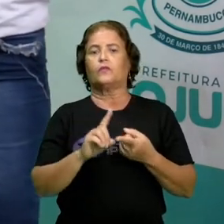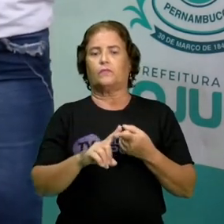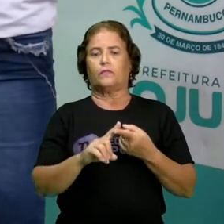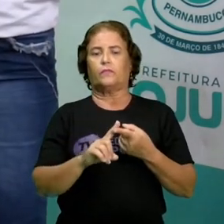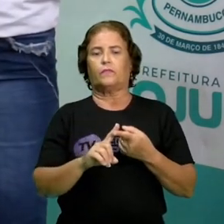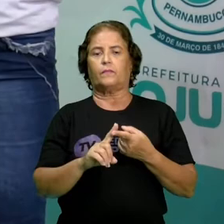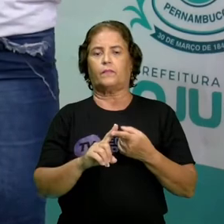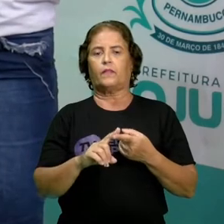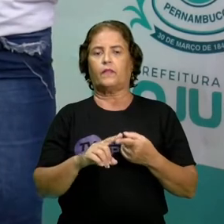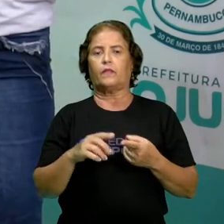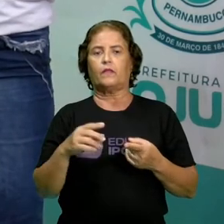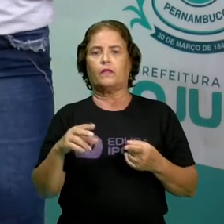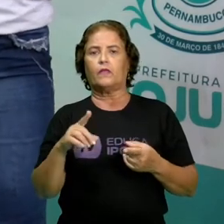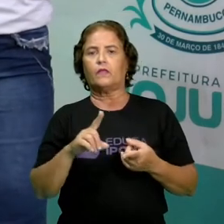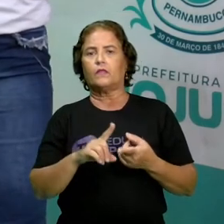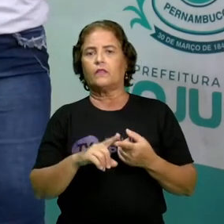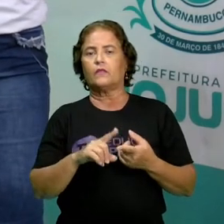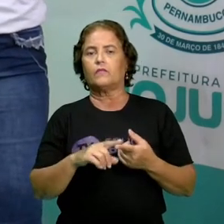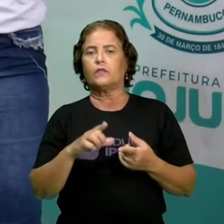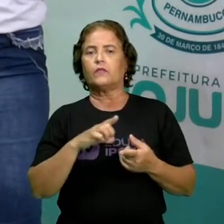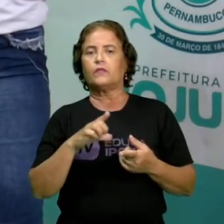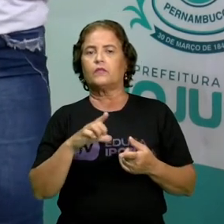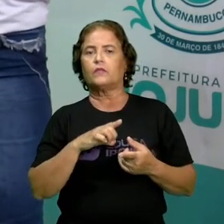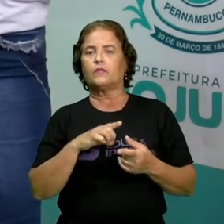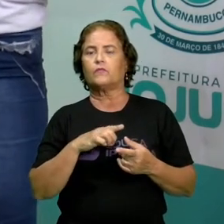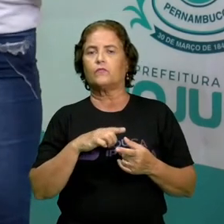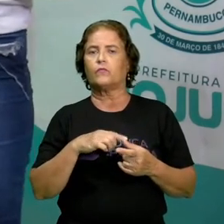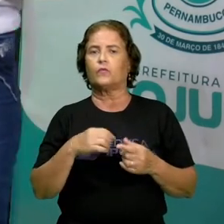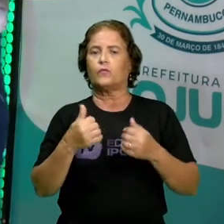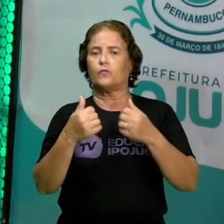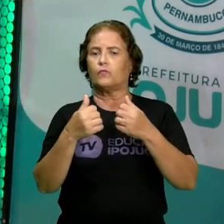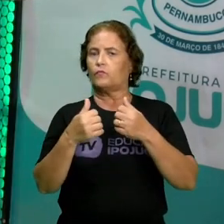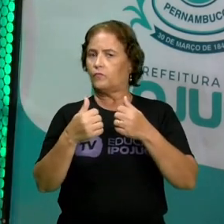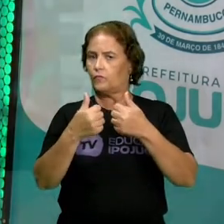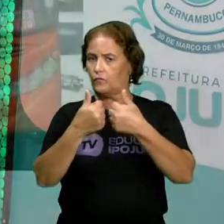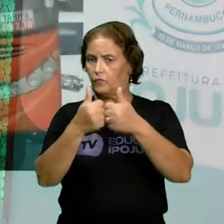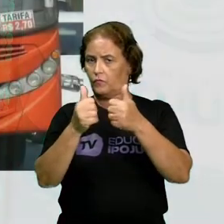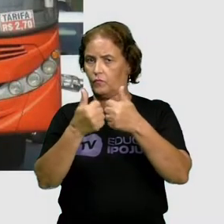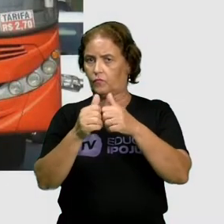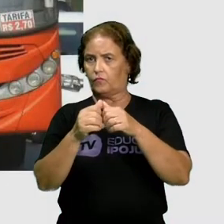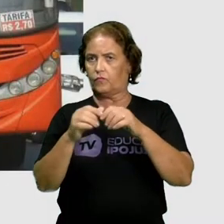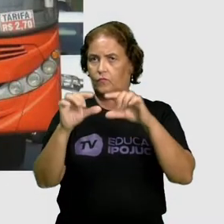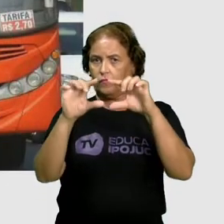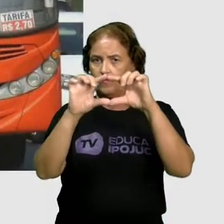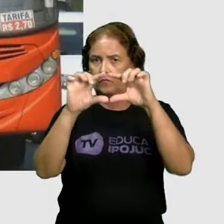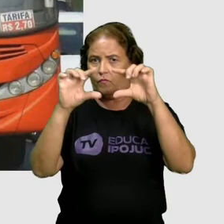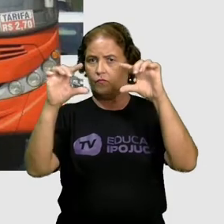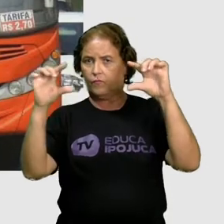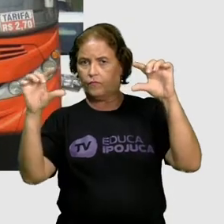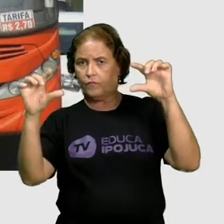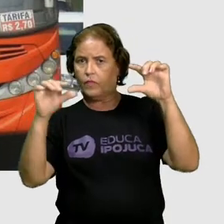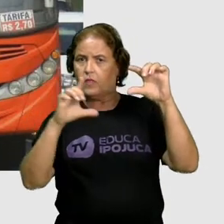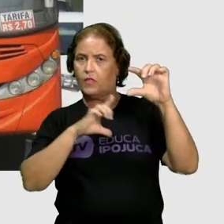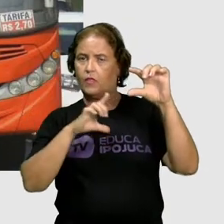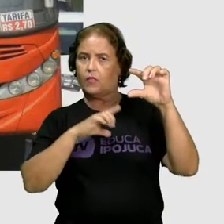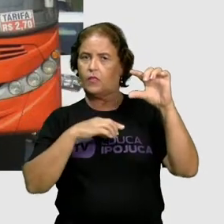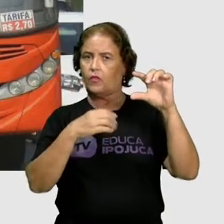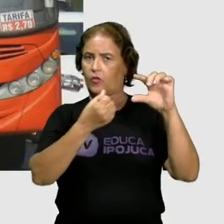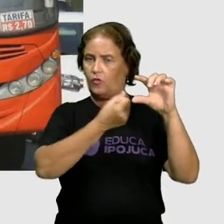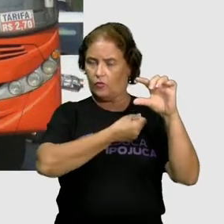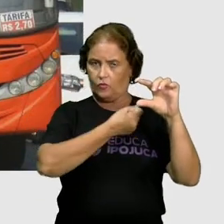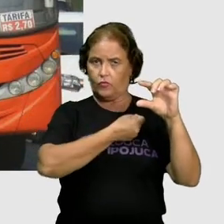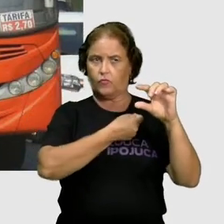vemos também esses números no itinerário de ônibus. Isso mesmo, observem, né? E tem a presença aqui de vários